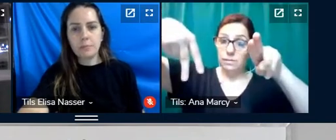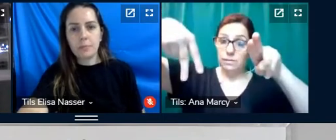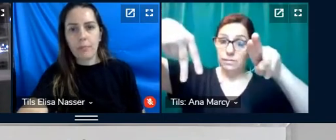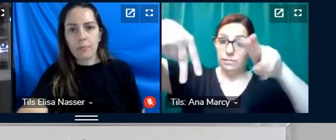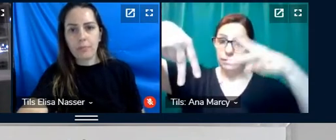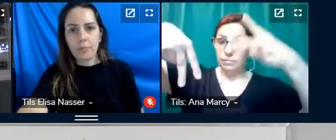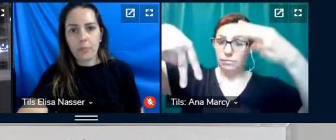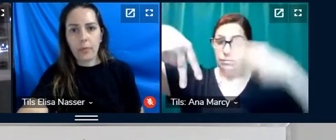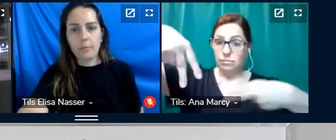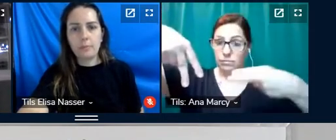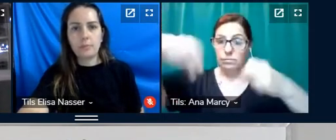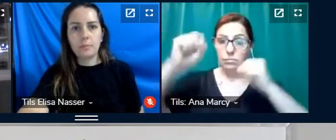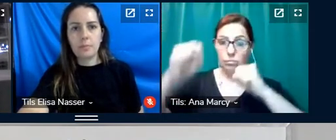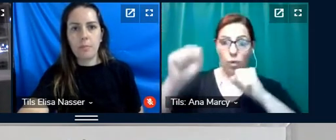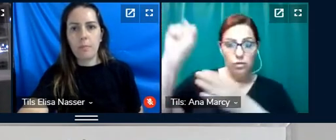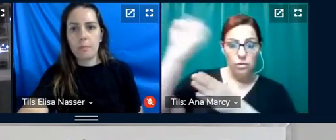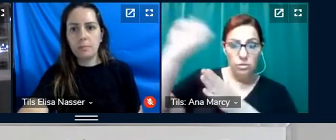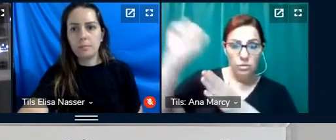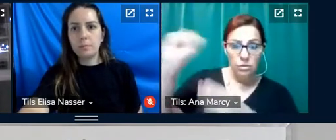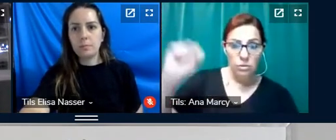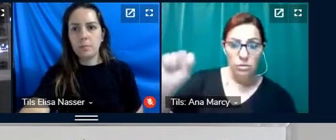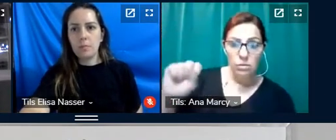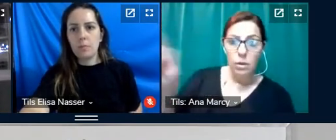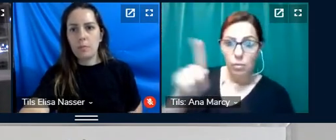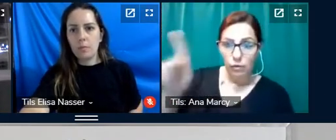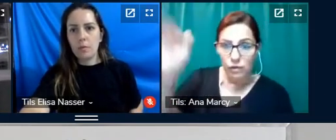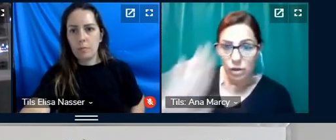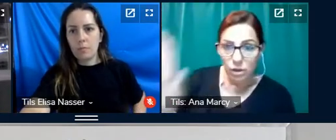Posso apagar aqui do lado?